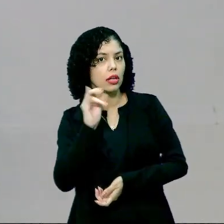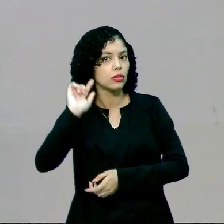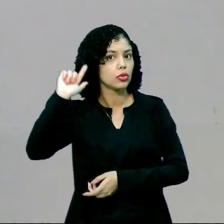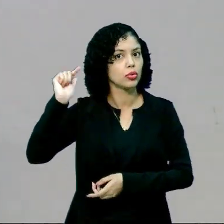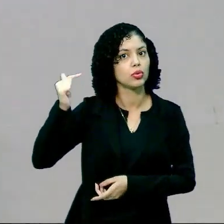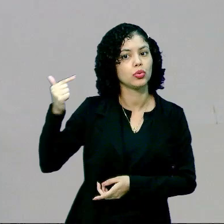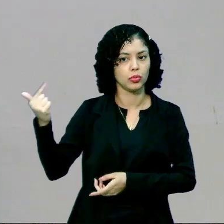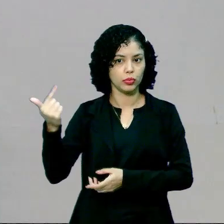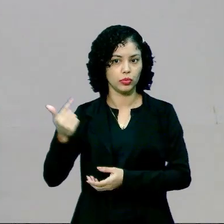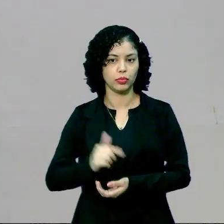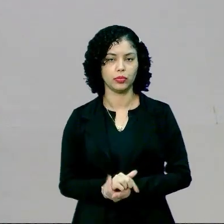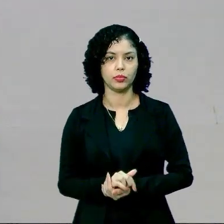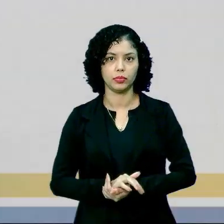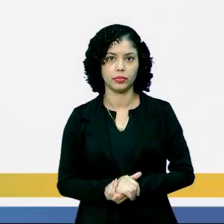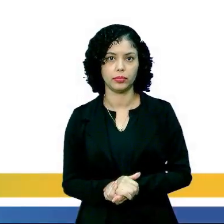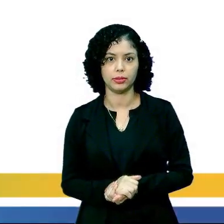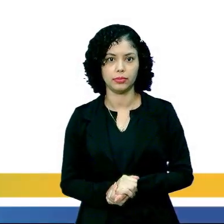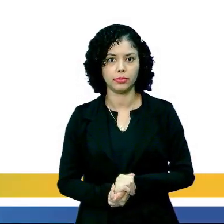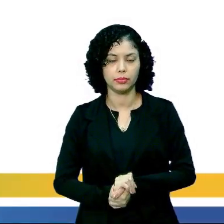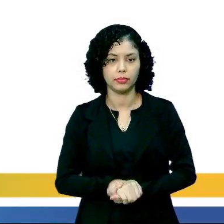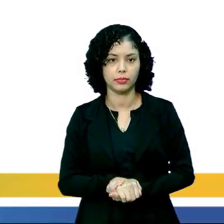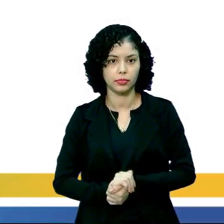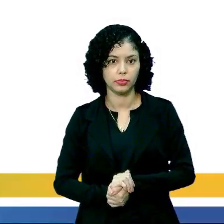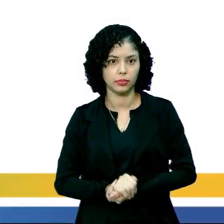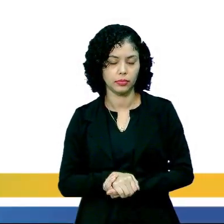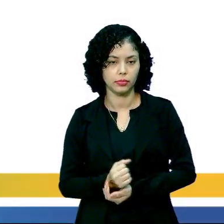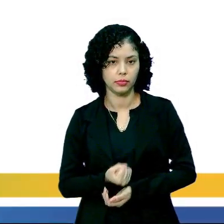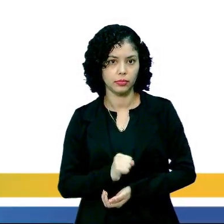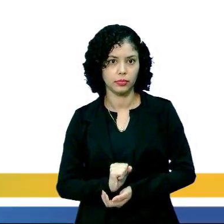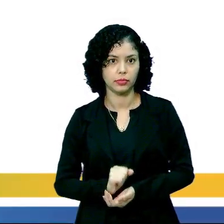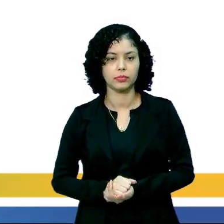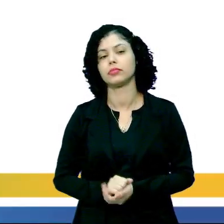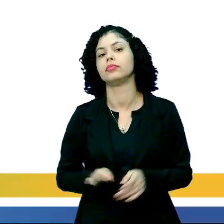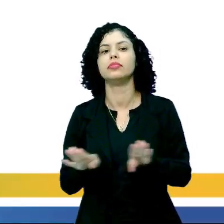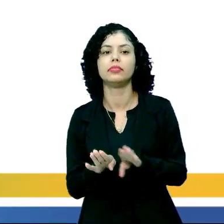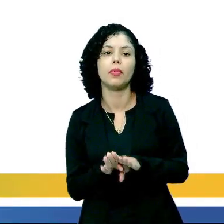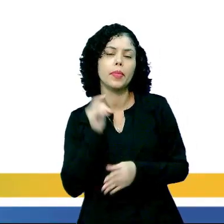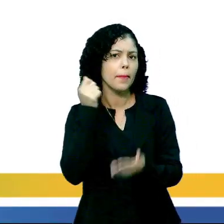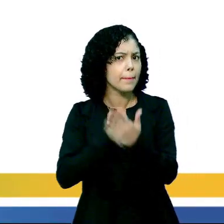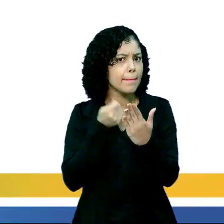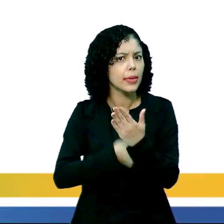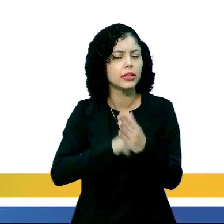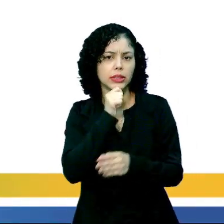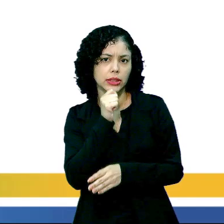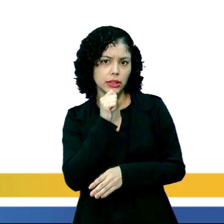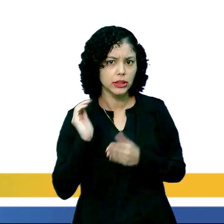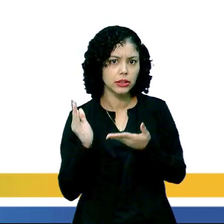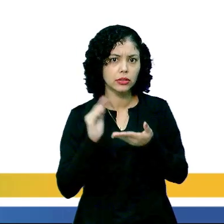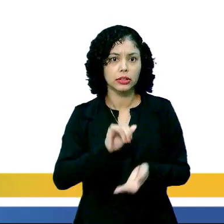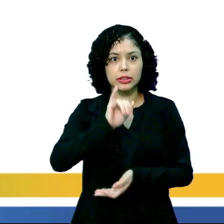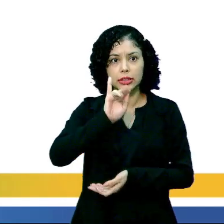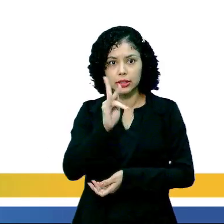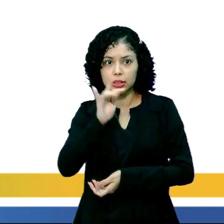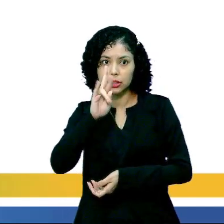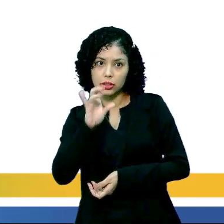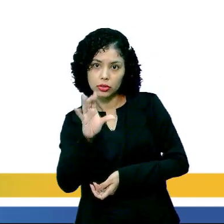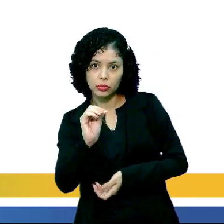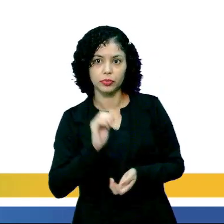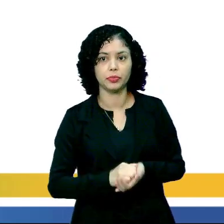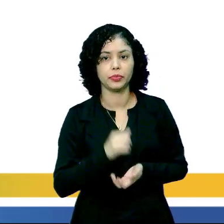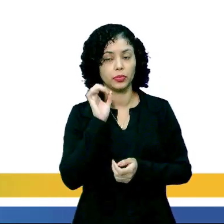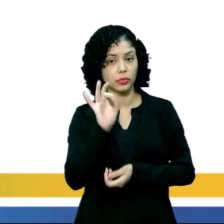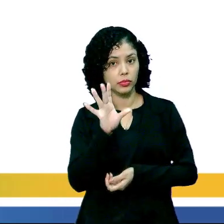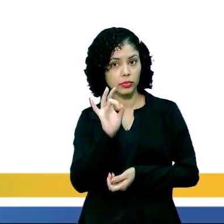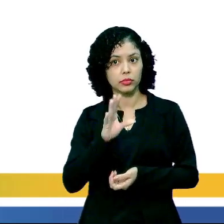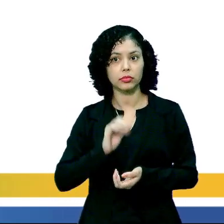outra forma então Acompanha comigo aí na tela olha só nos hidrácidos Obrigatoriamente eles terão a terminação hídrica então basta